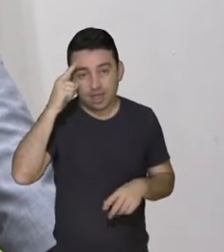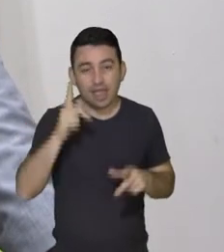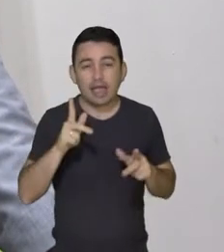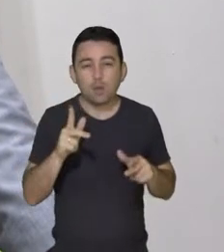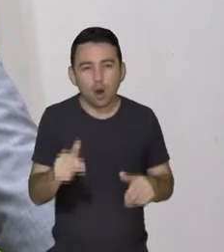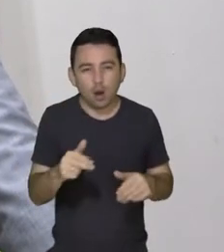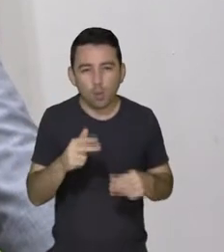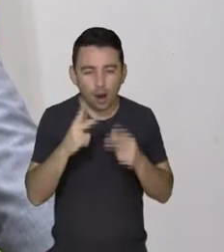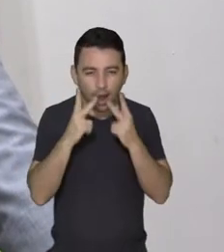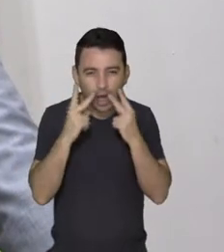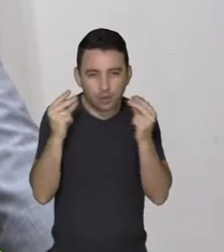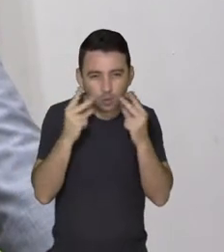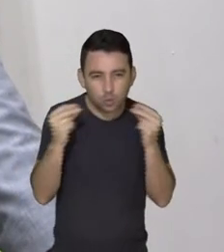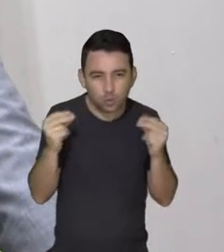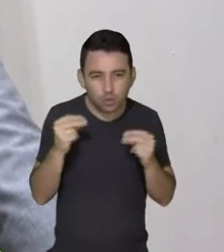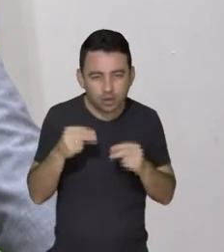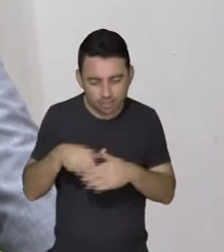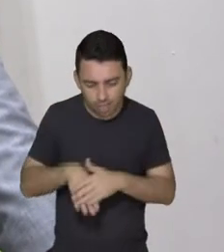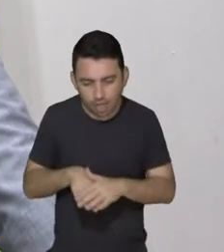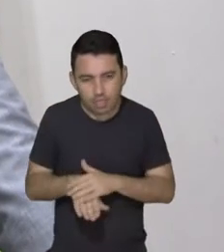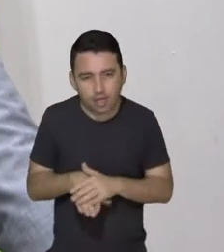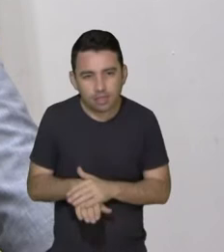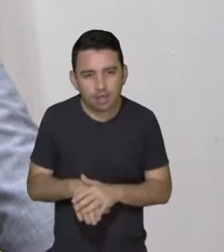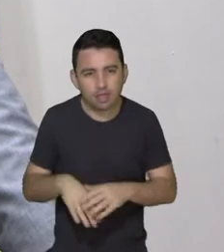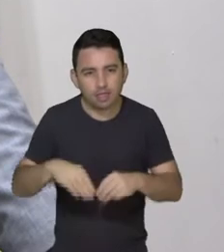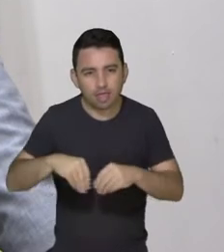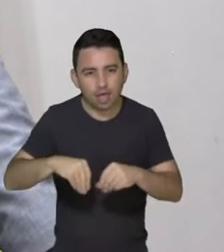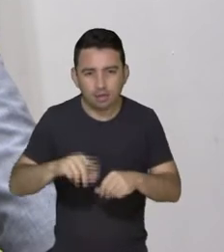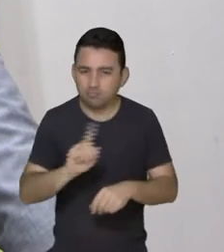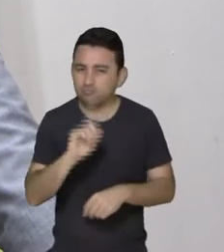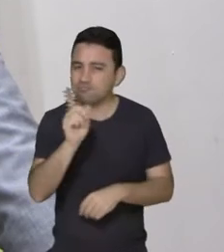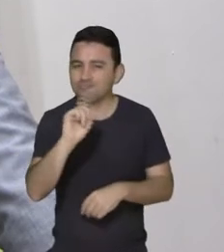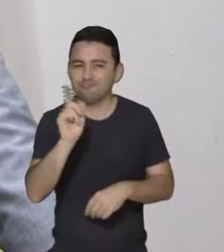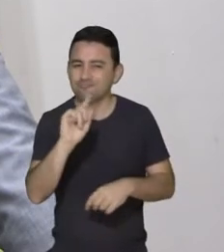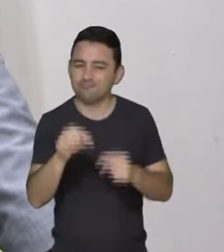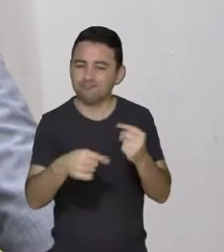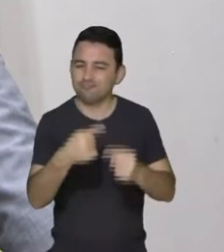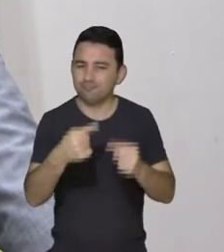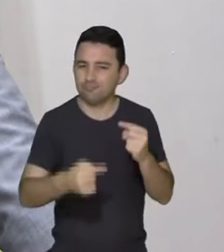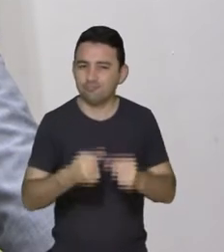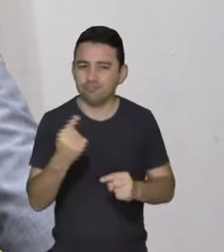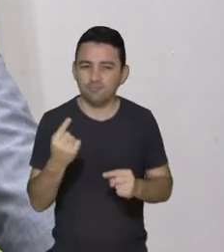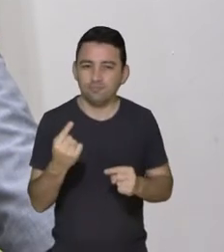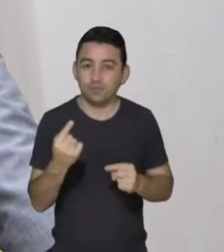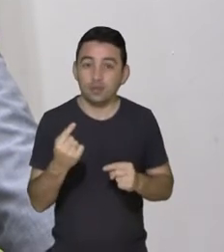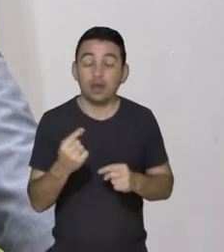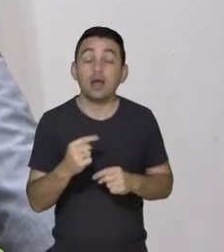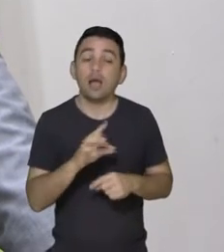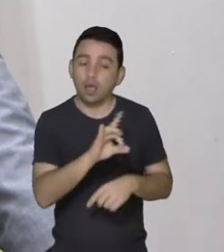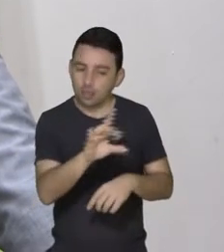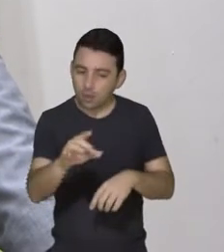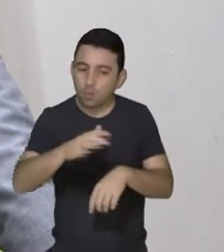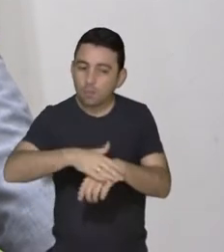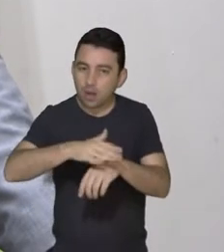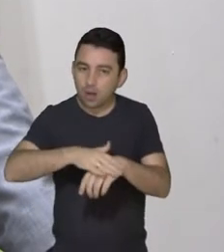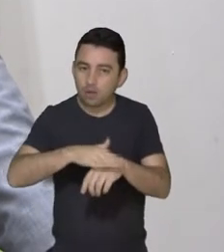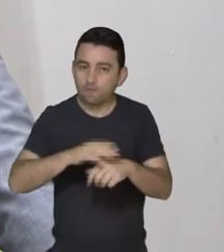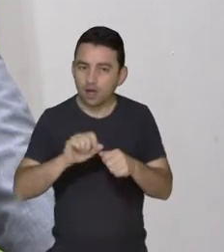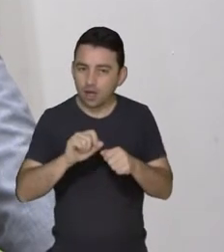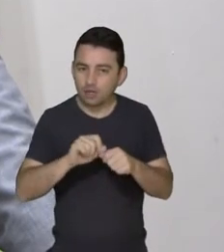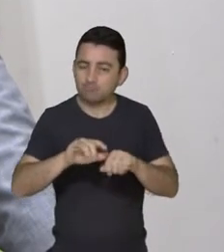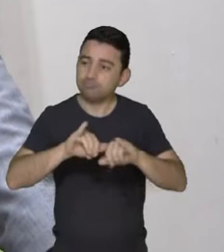faz né lá em terra na areia isso não acontece mas não então cada cada atitude dessa já é um bom